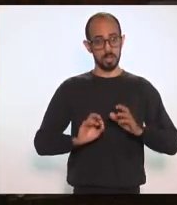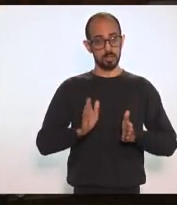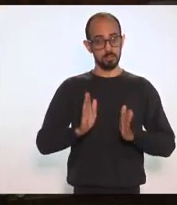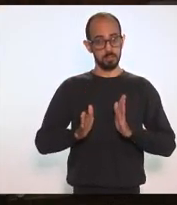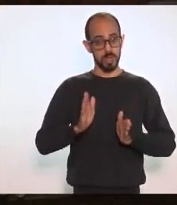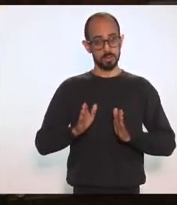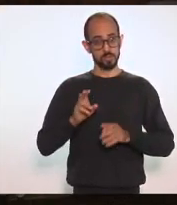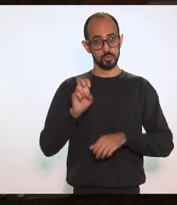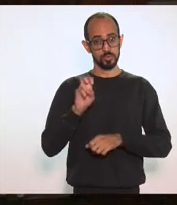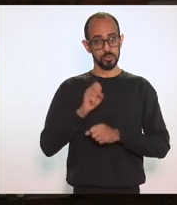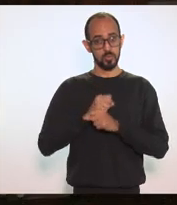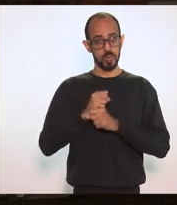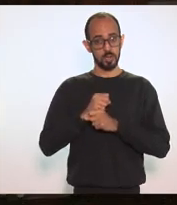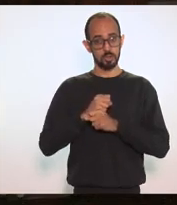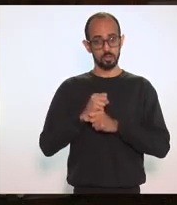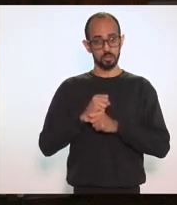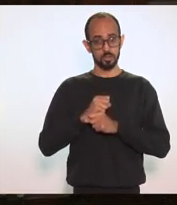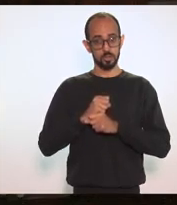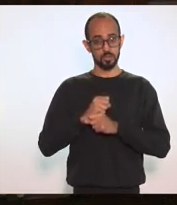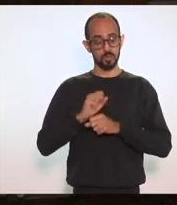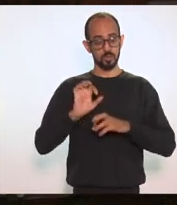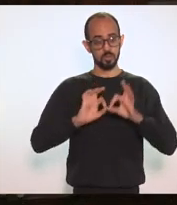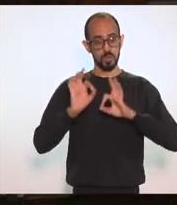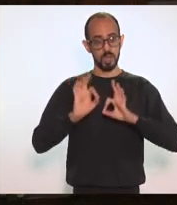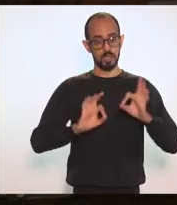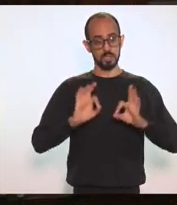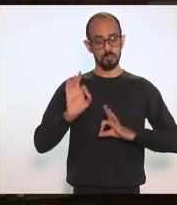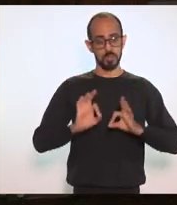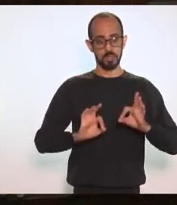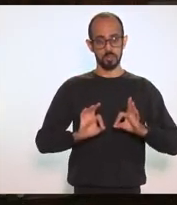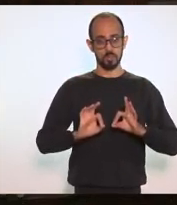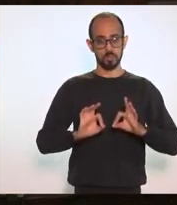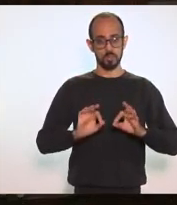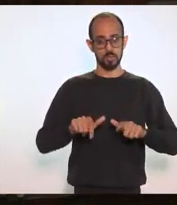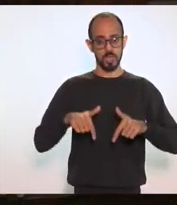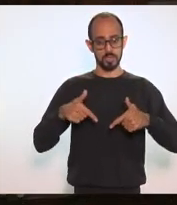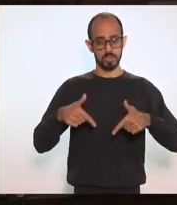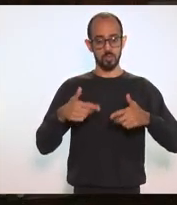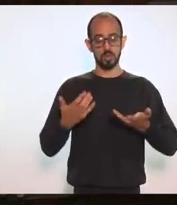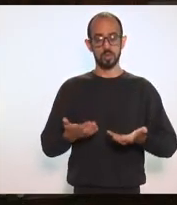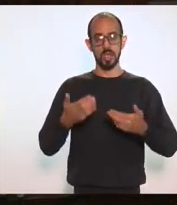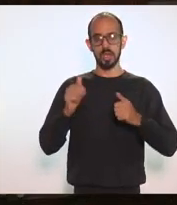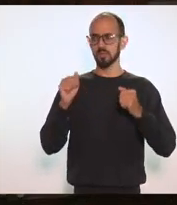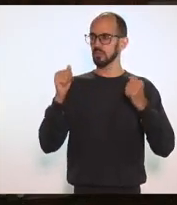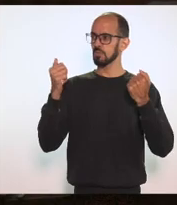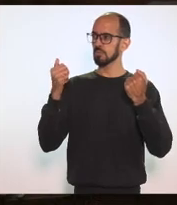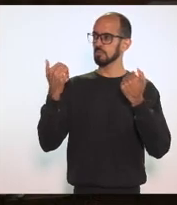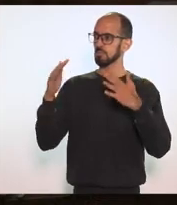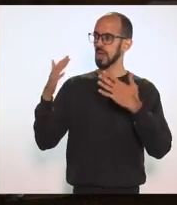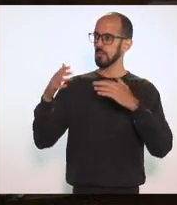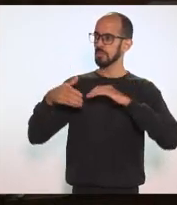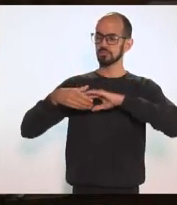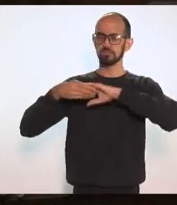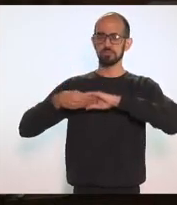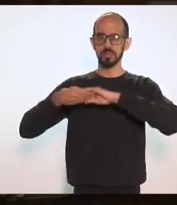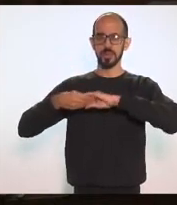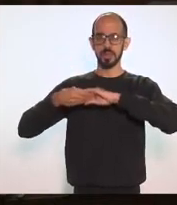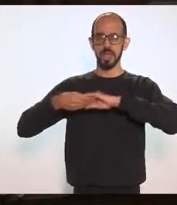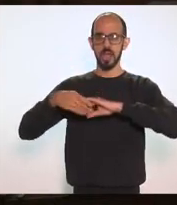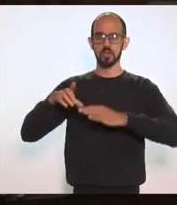5 anos em torno de um plano de ação. Eu quero aqui cumprimentar o doutor Mário Sérgio, que representa a Secretaria de Estado de